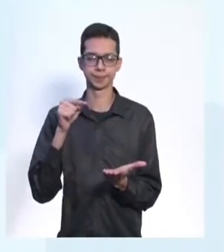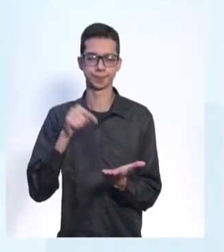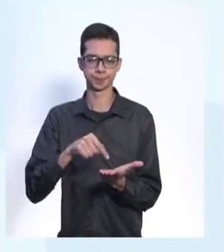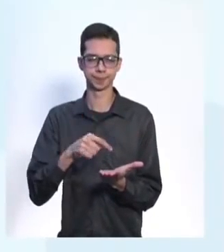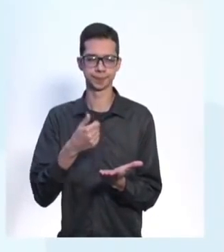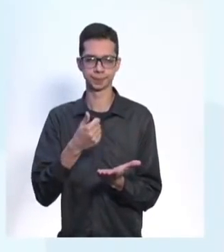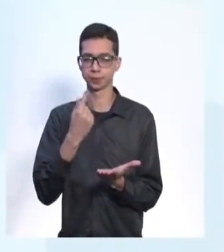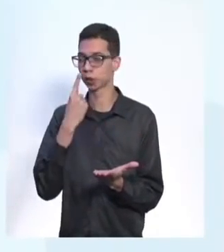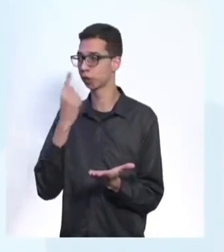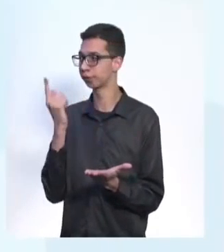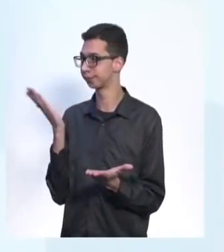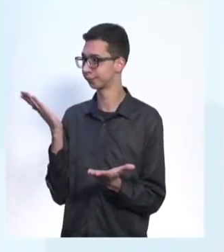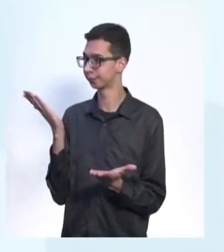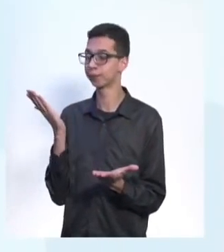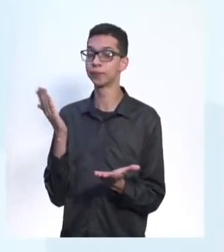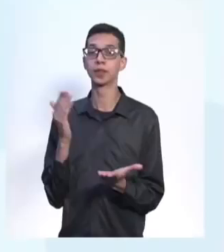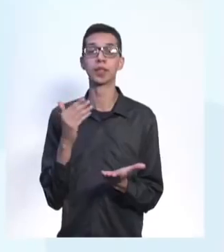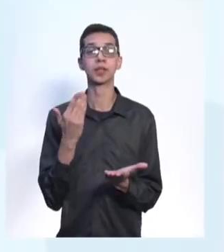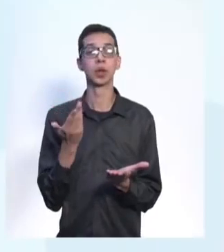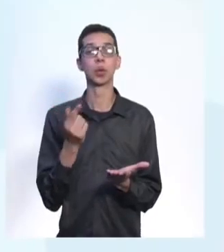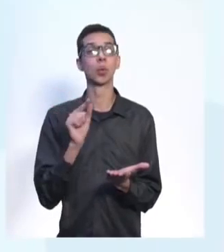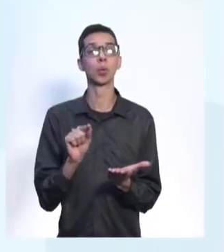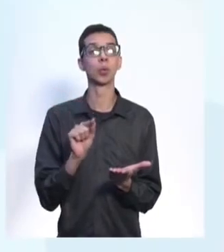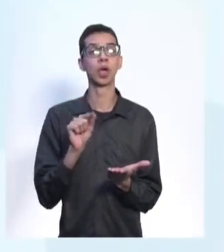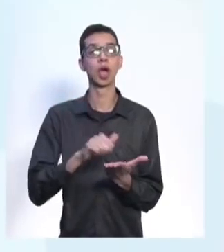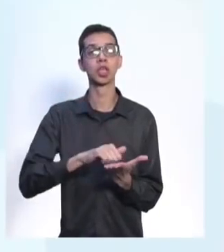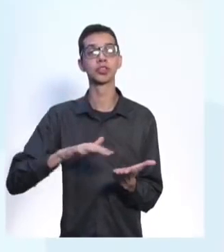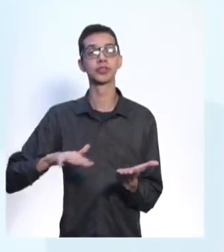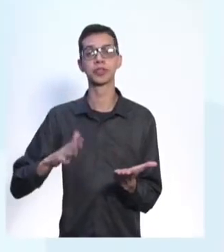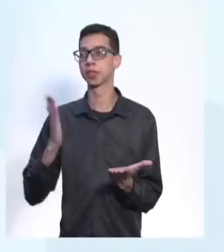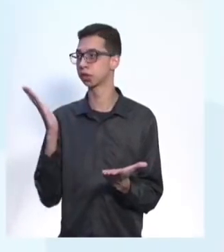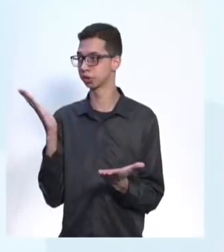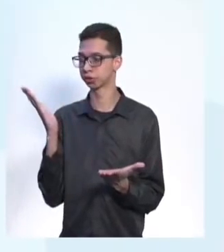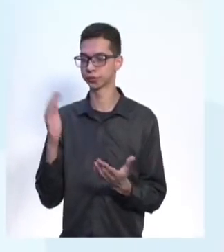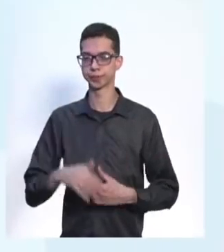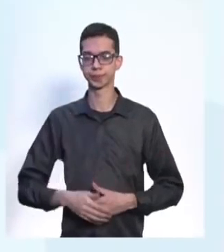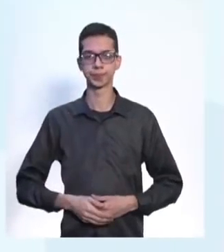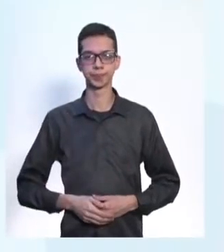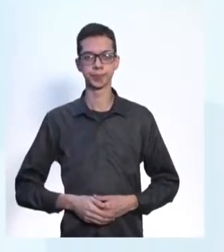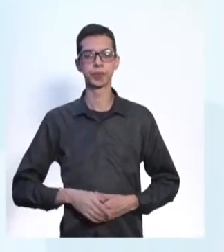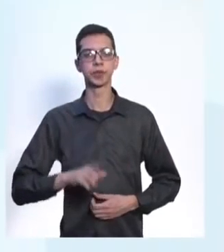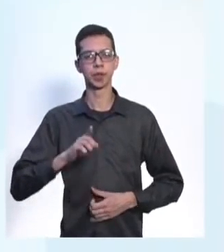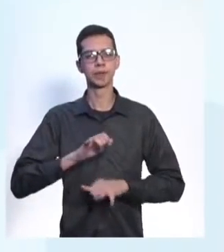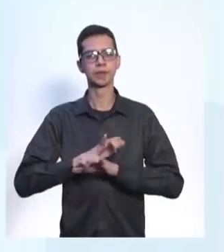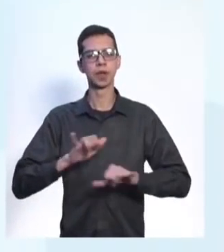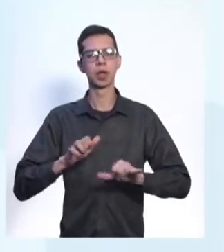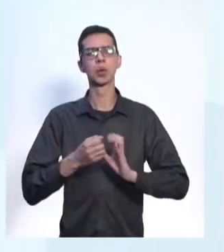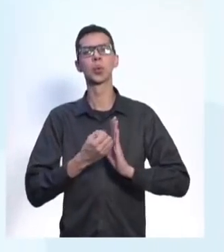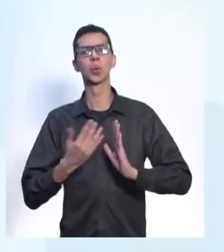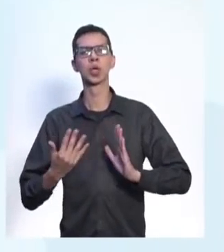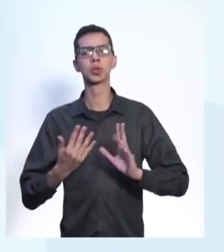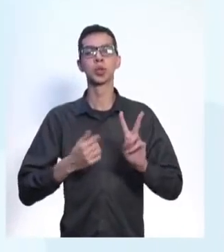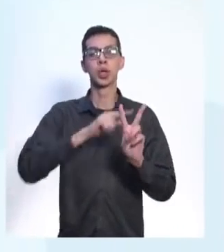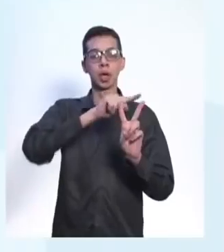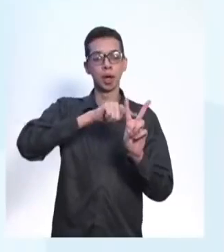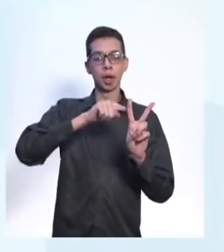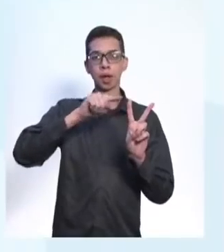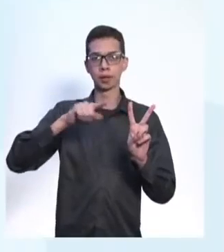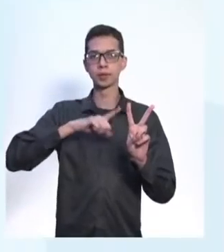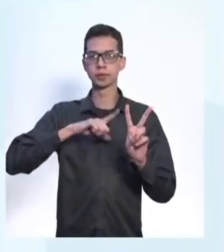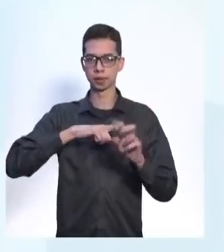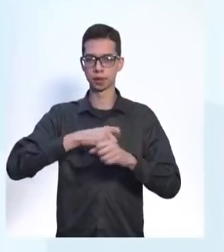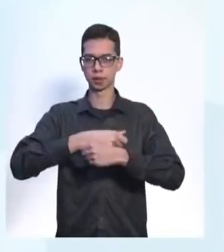tá? Então, a atividade pede o seguinte: determine quantas raízes esta equação possui e quais